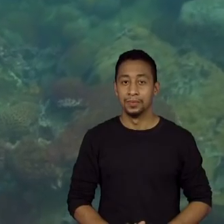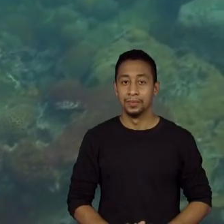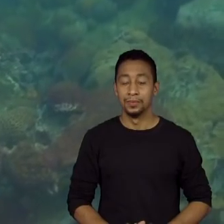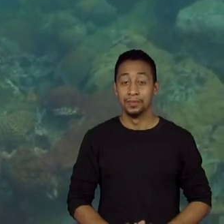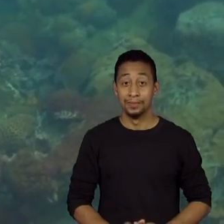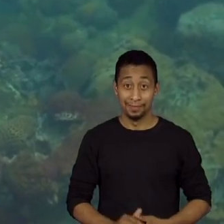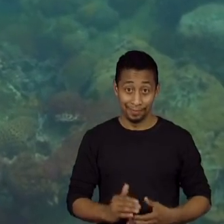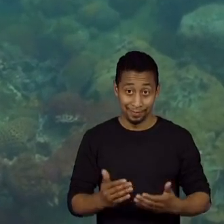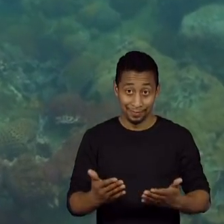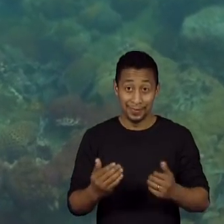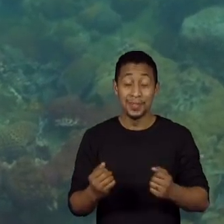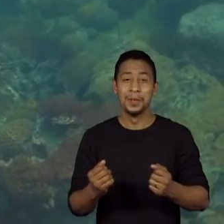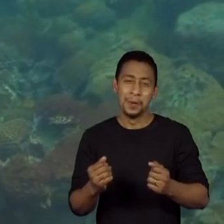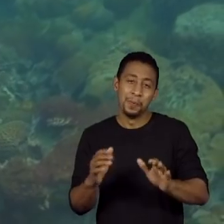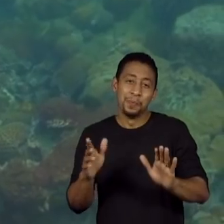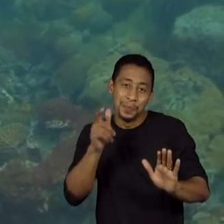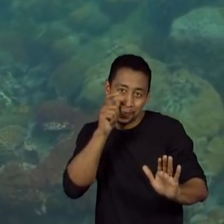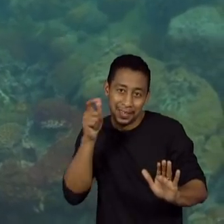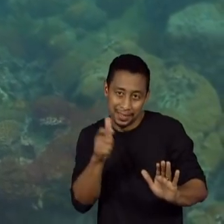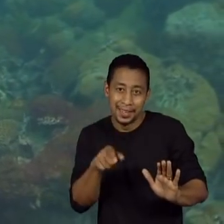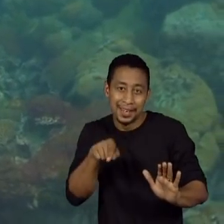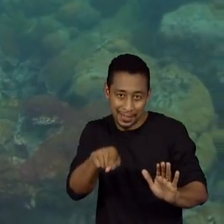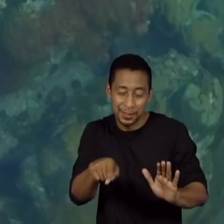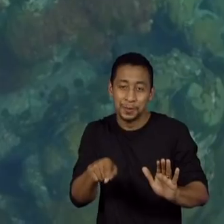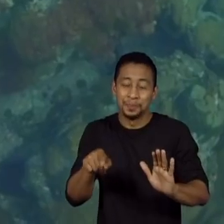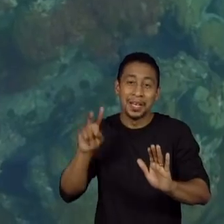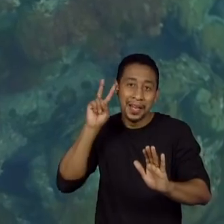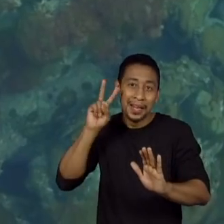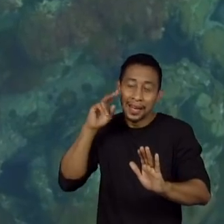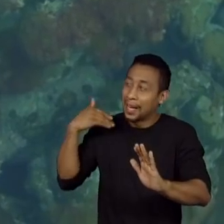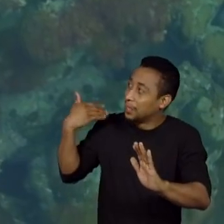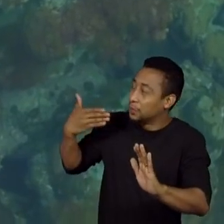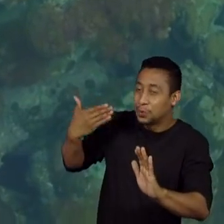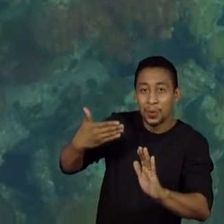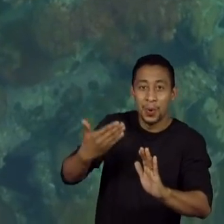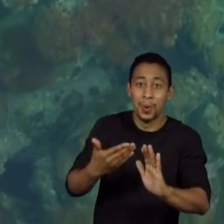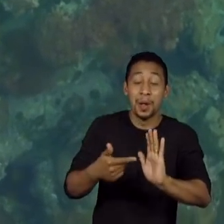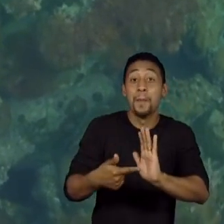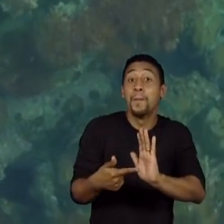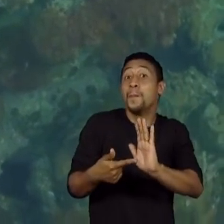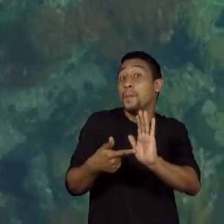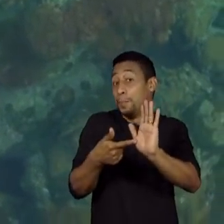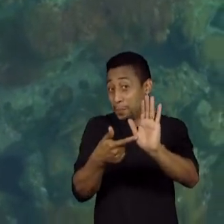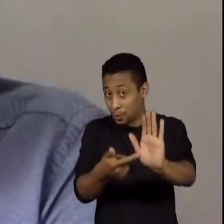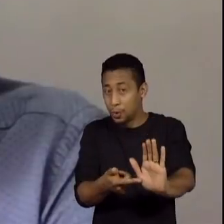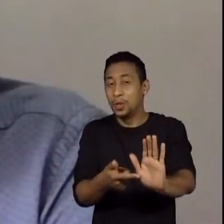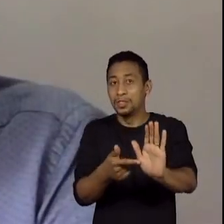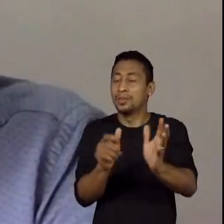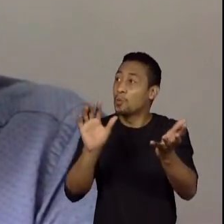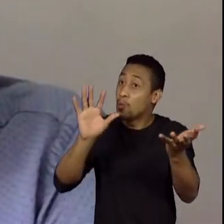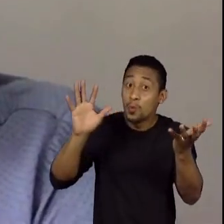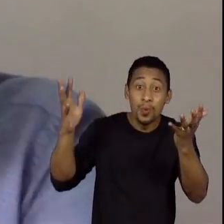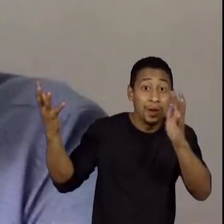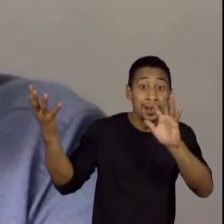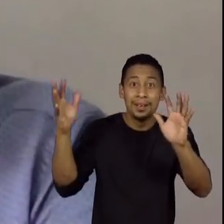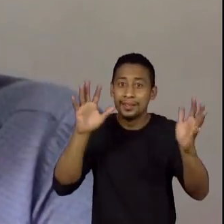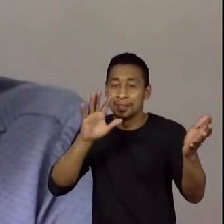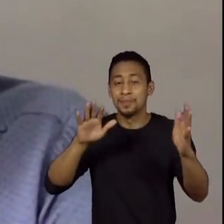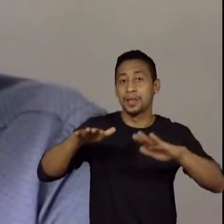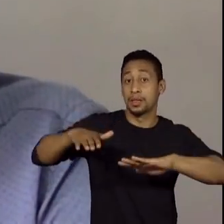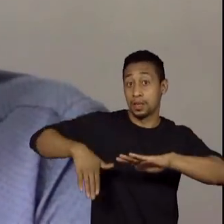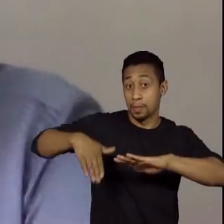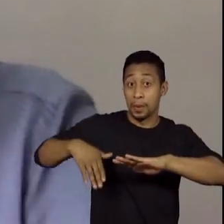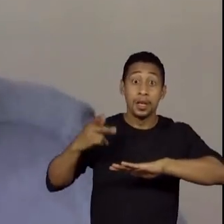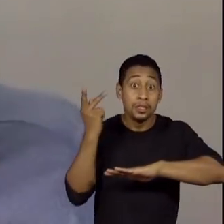O interessante dessa história é que ela também revela para a gente que o clima do litoral de São Paulo ele foi